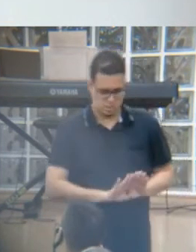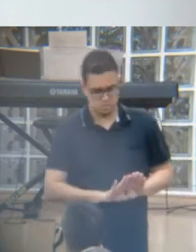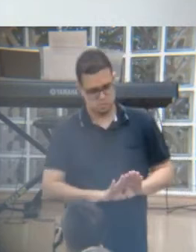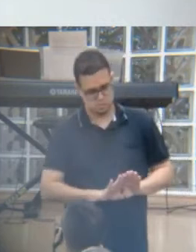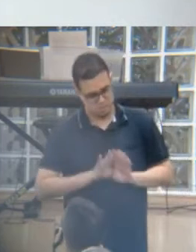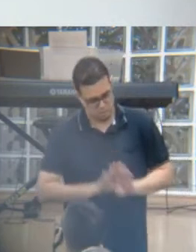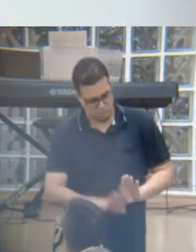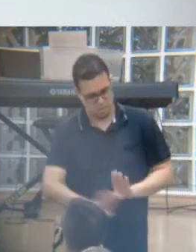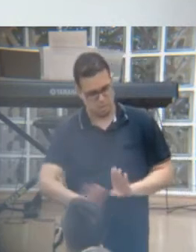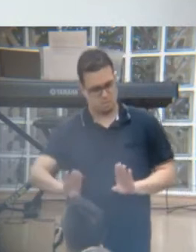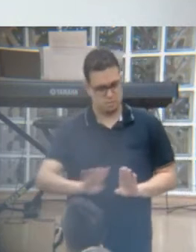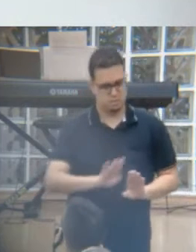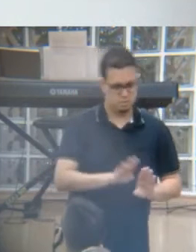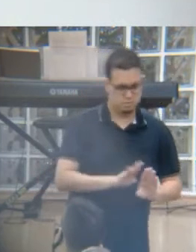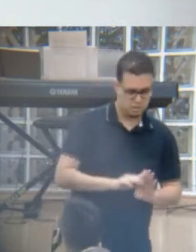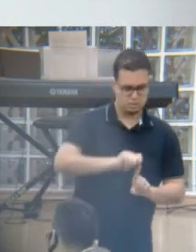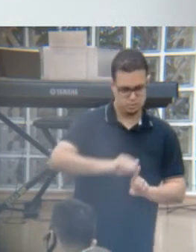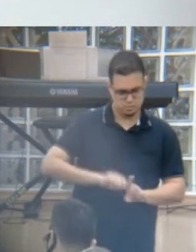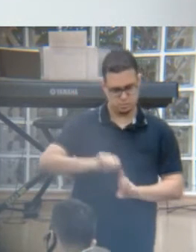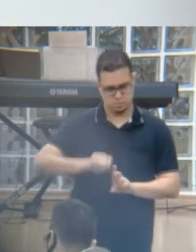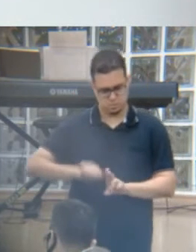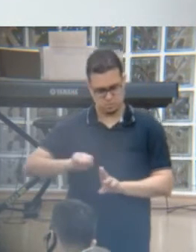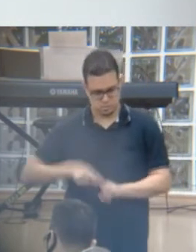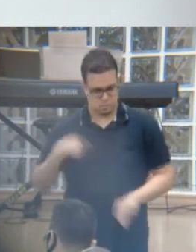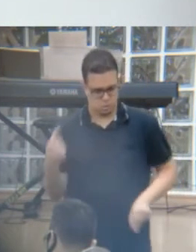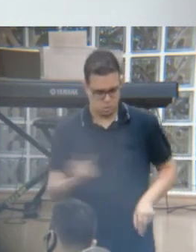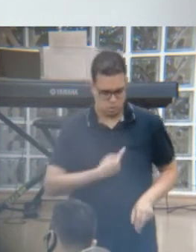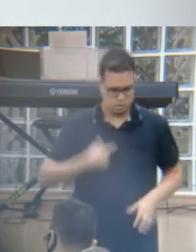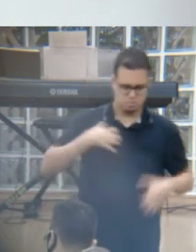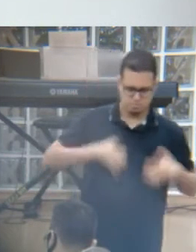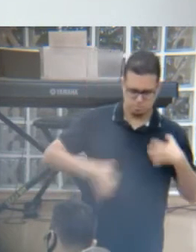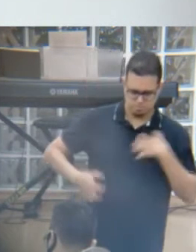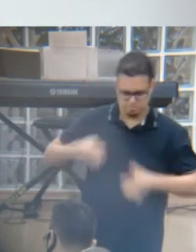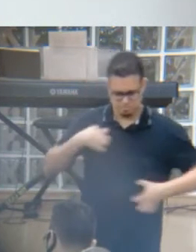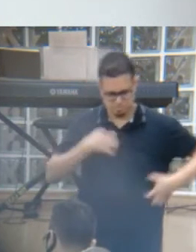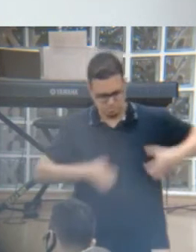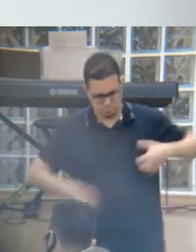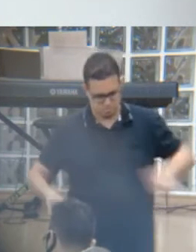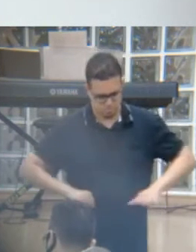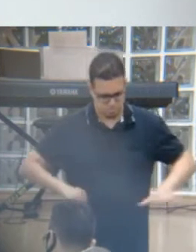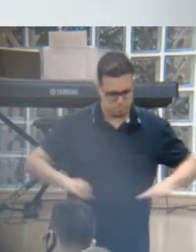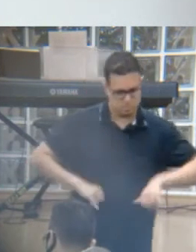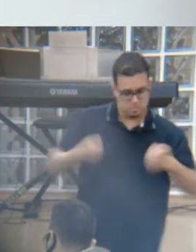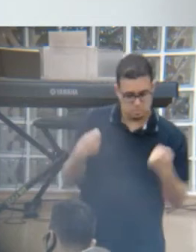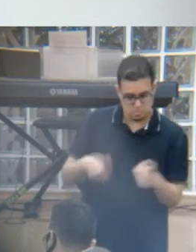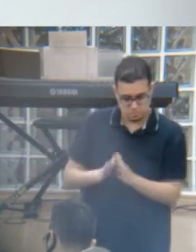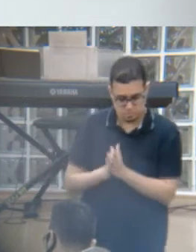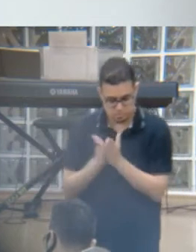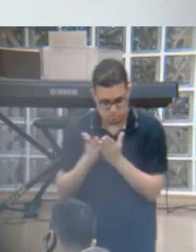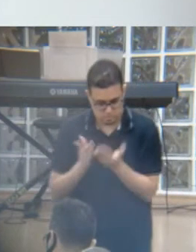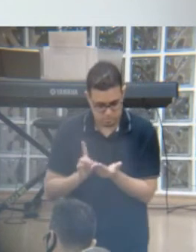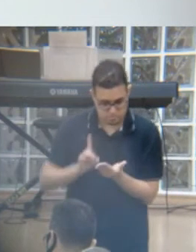E a gente fica aí no meio da angústia, no meio da tribulação, precisando ouvir a palavra, precisando